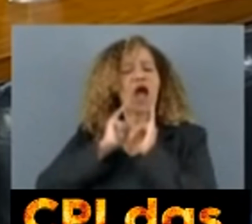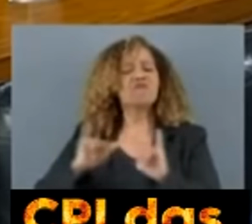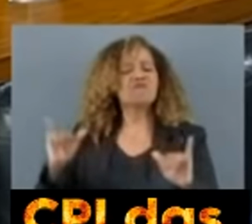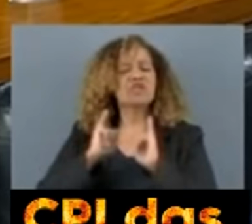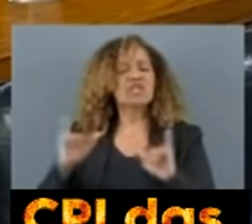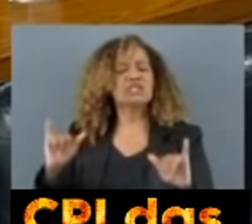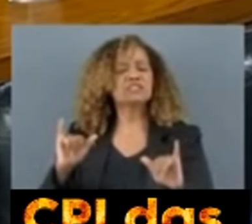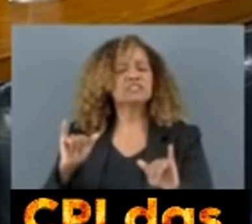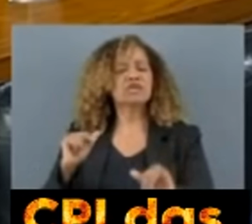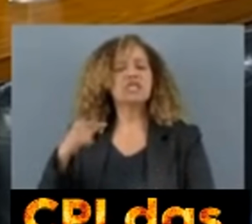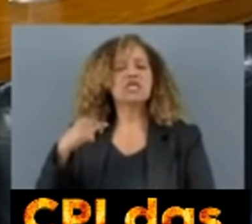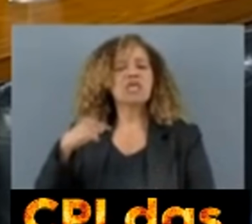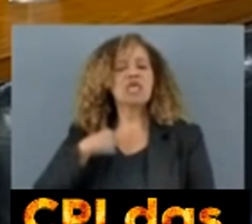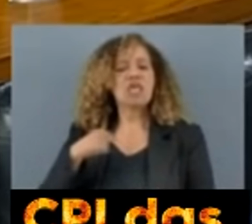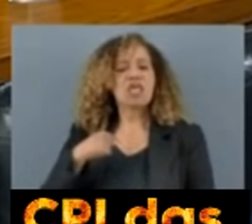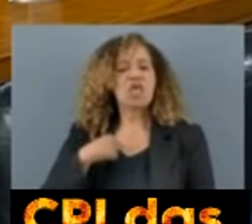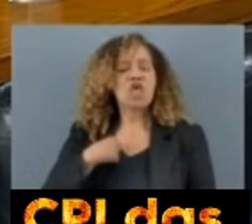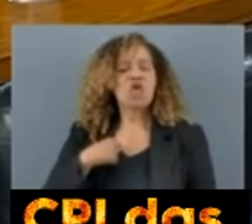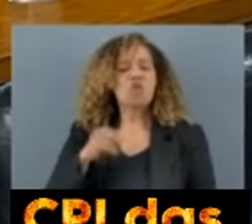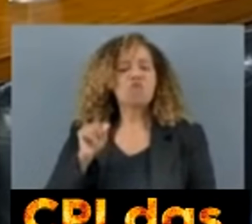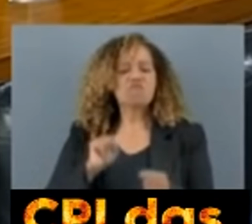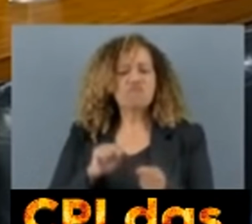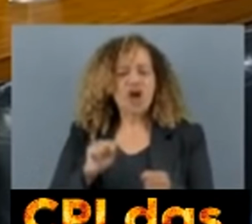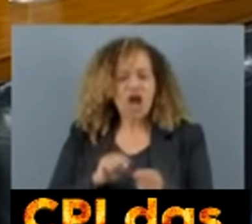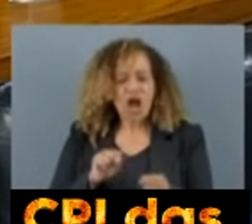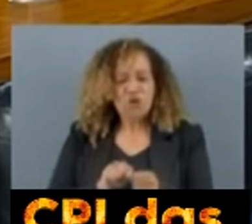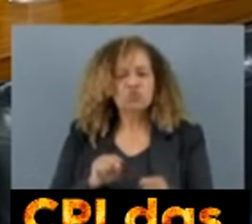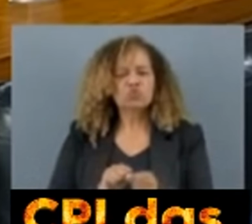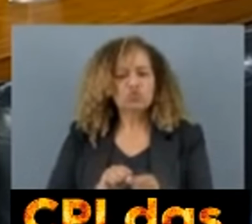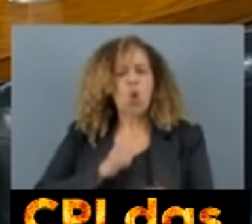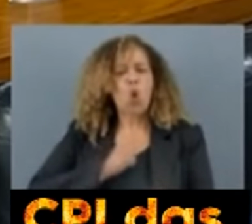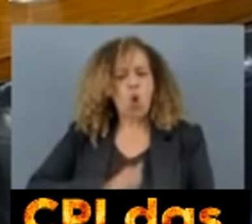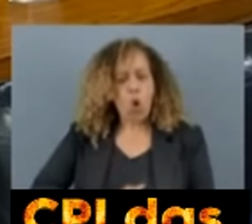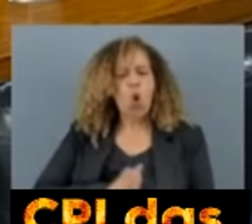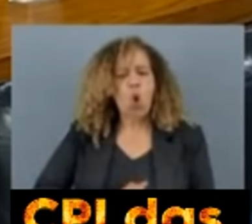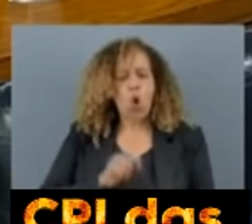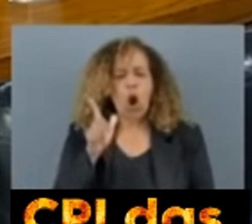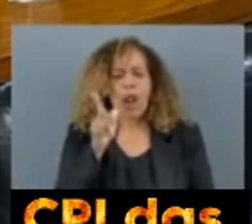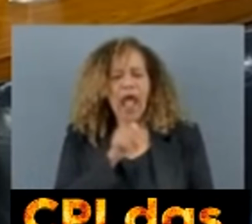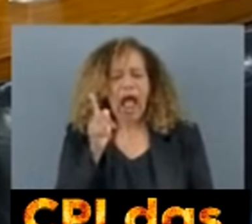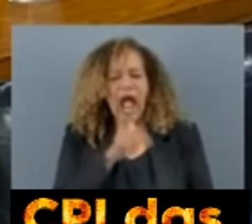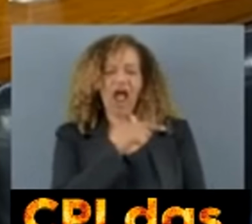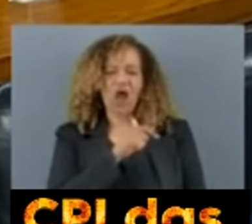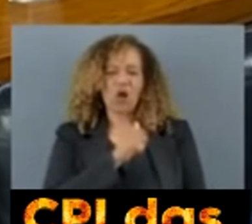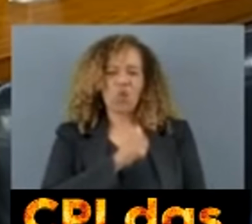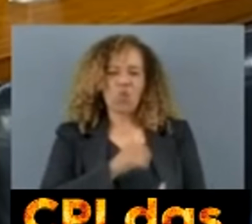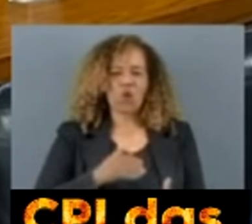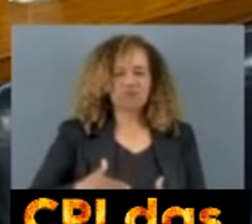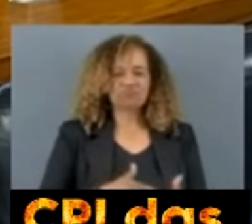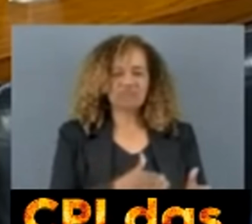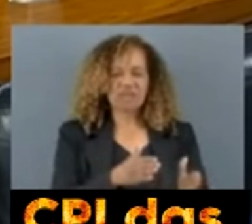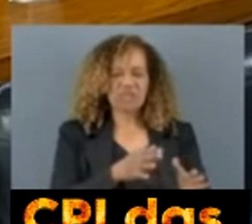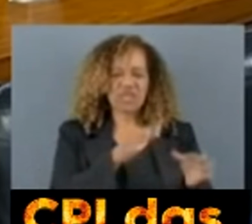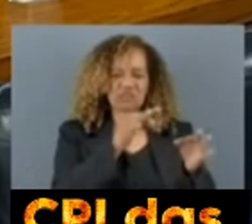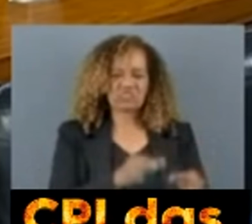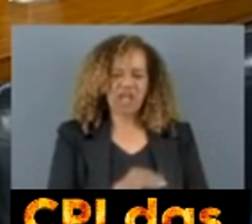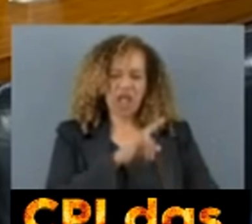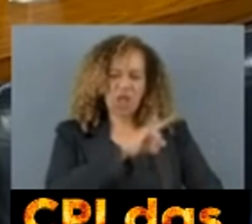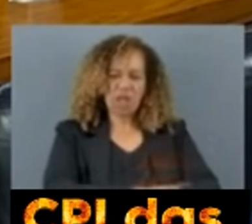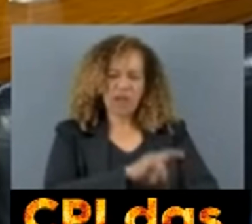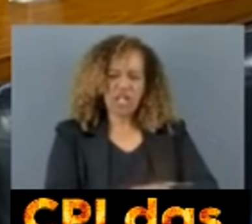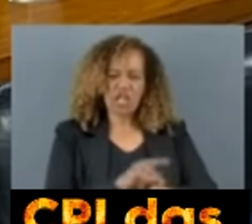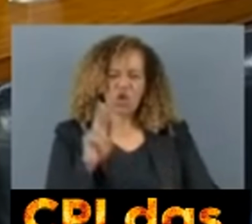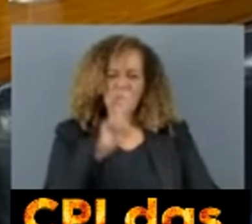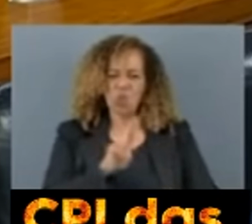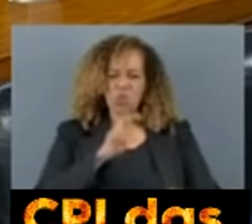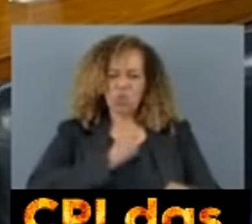que eu faço cocô na água, porque eu não tenho saneamento. Nós fazemos cocô na